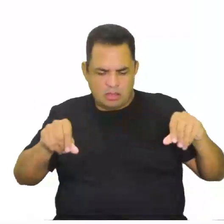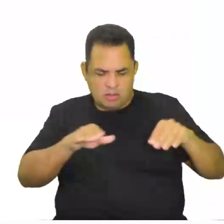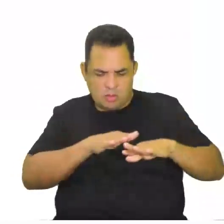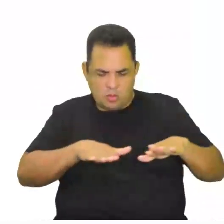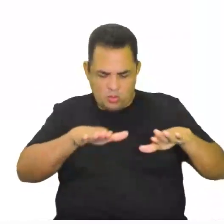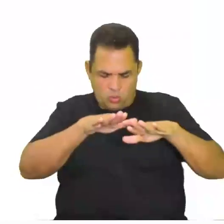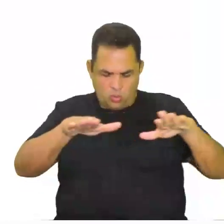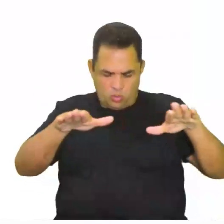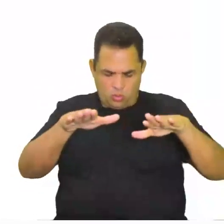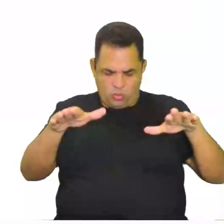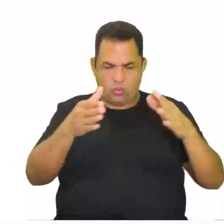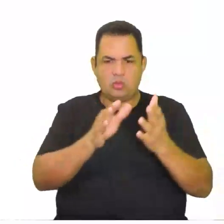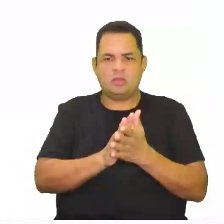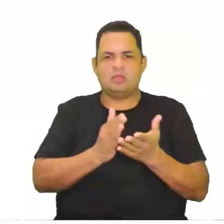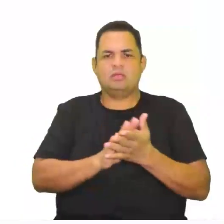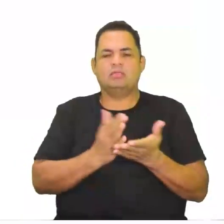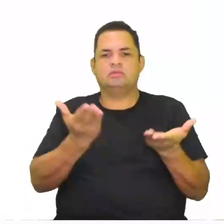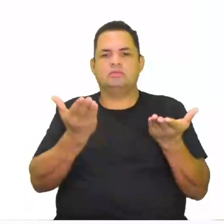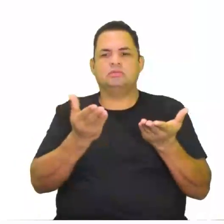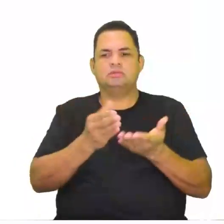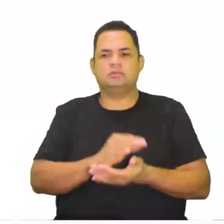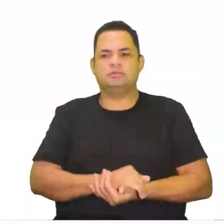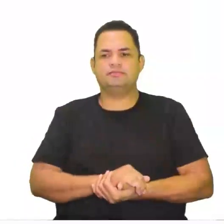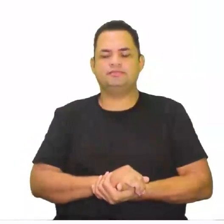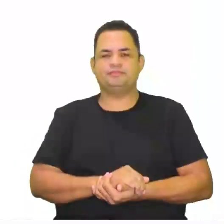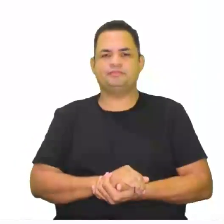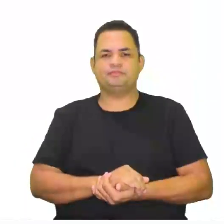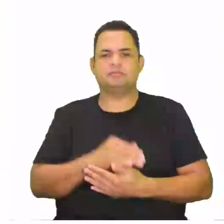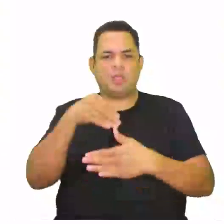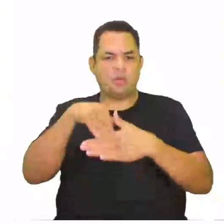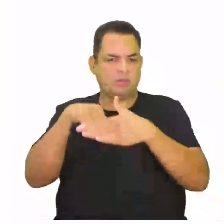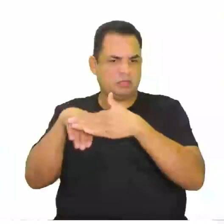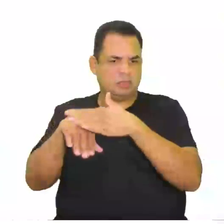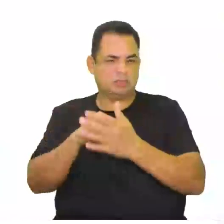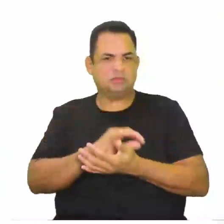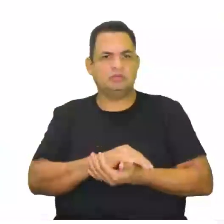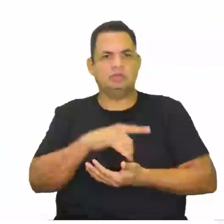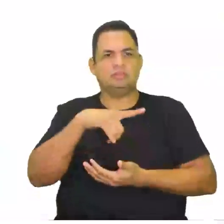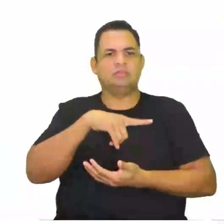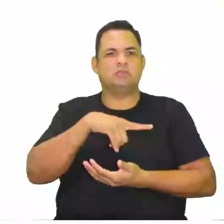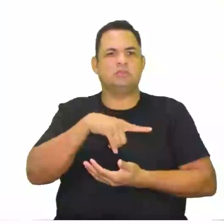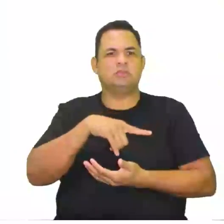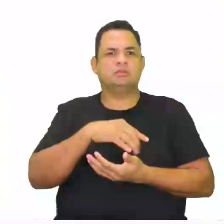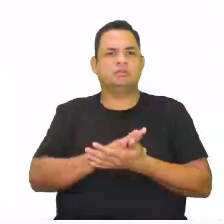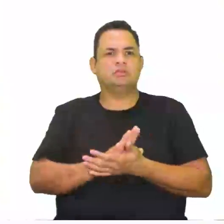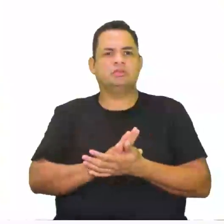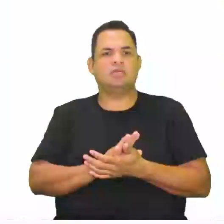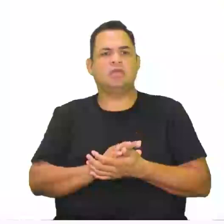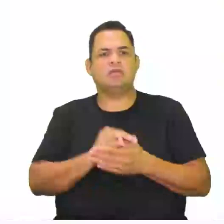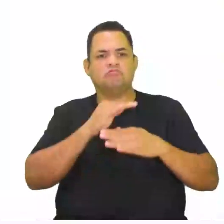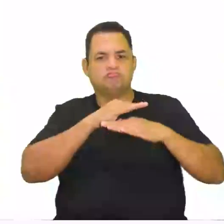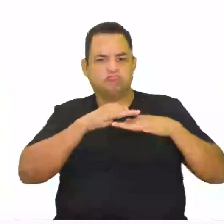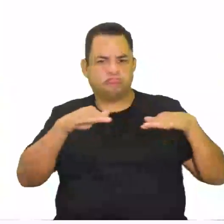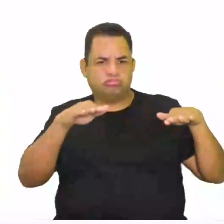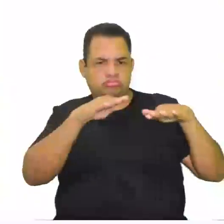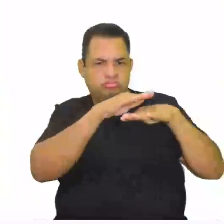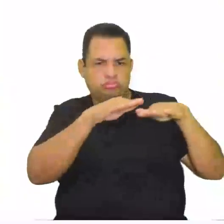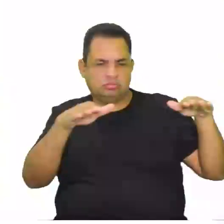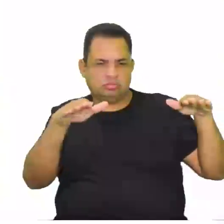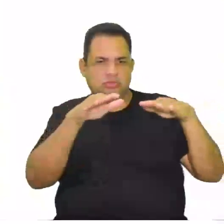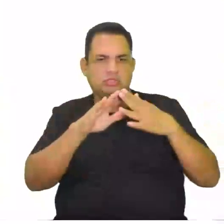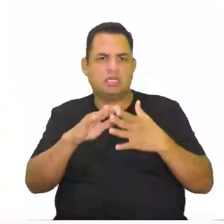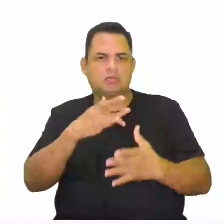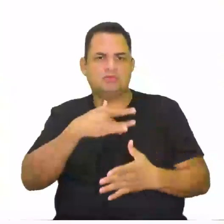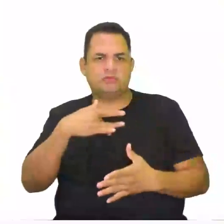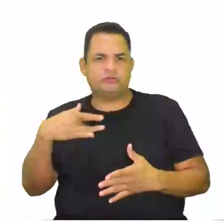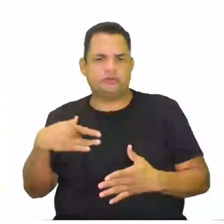onde esse lixo será colocado. Nós temos ainda o aterro sanitário. Esse nós